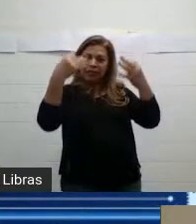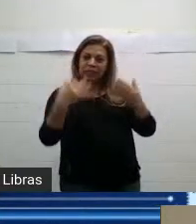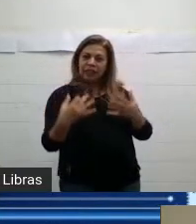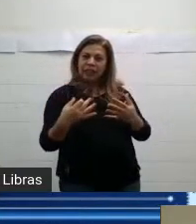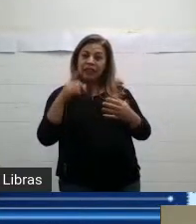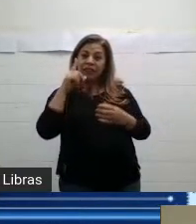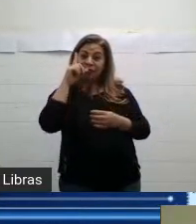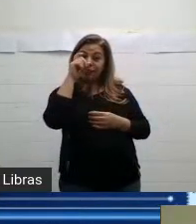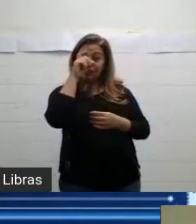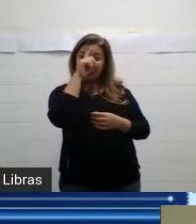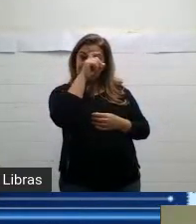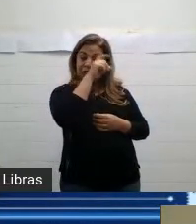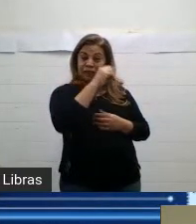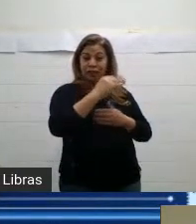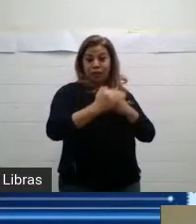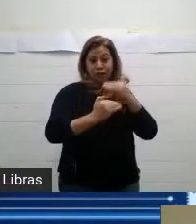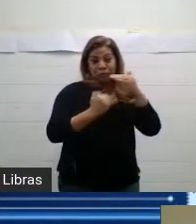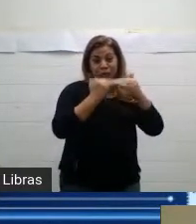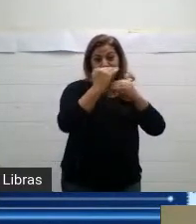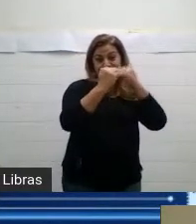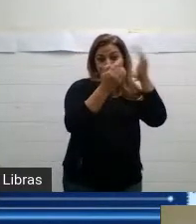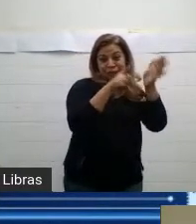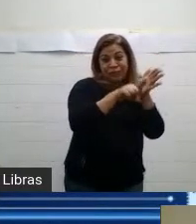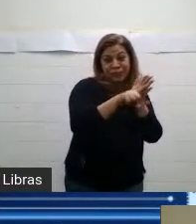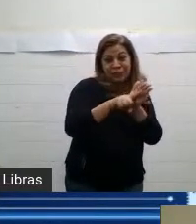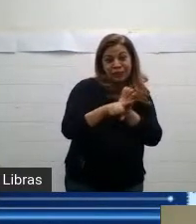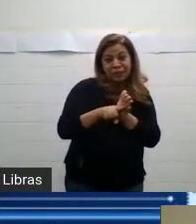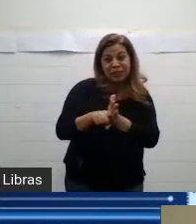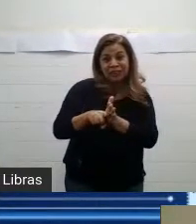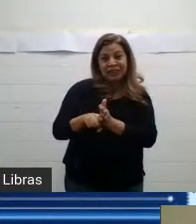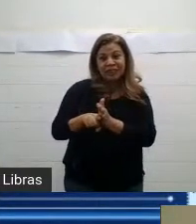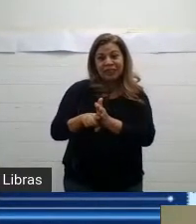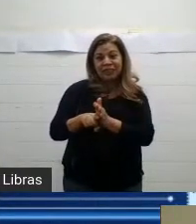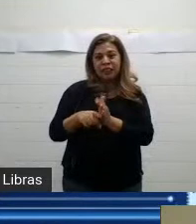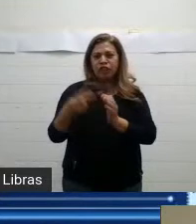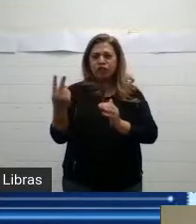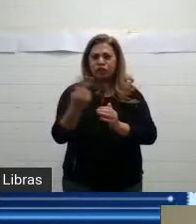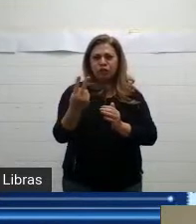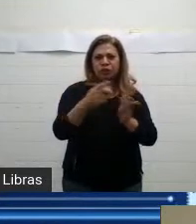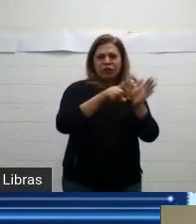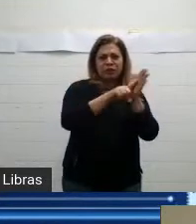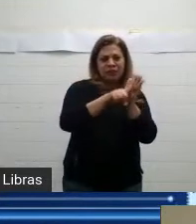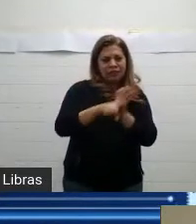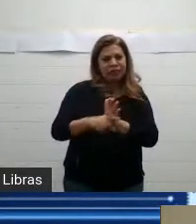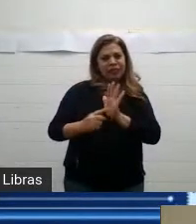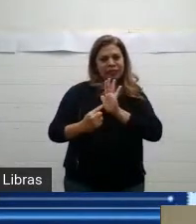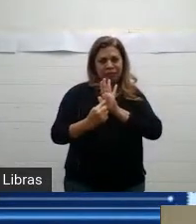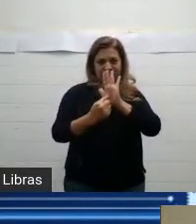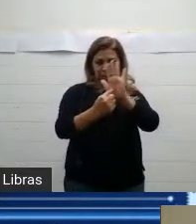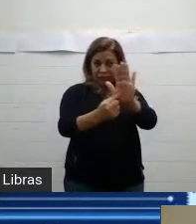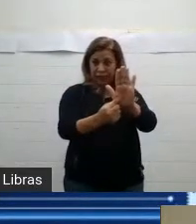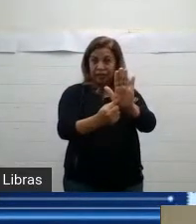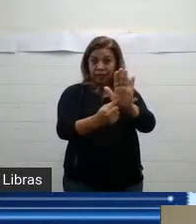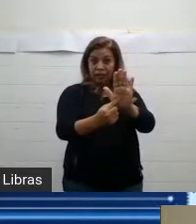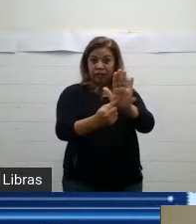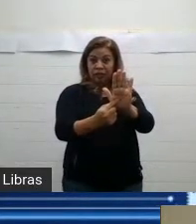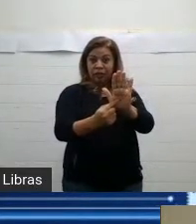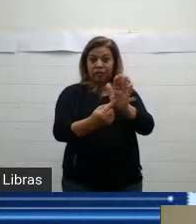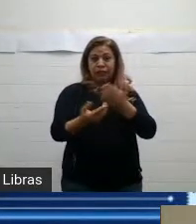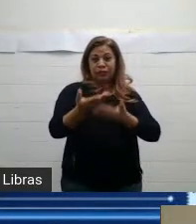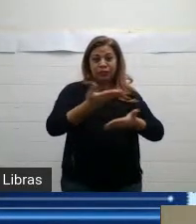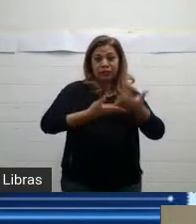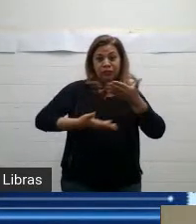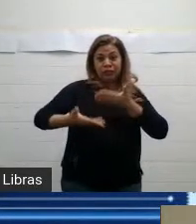dificuldades encontradas no processo das pesquisas. São duas pesquisas, vocês apresentaram, que envolveu